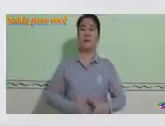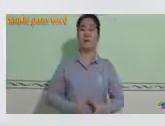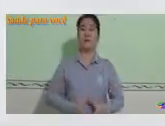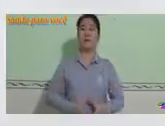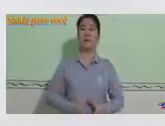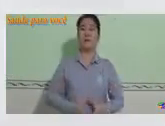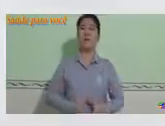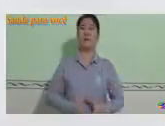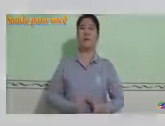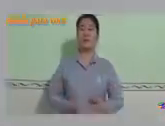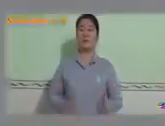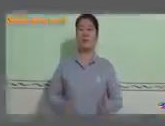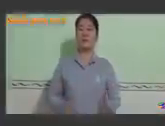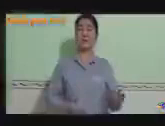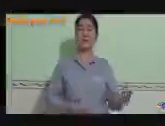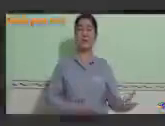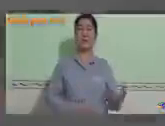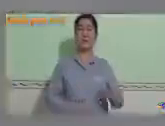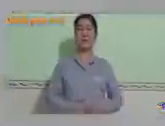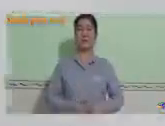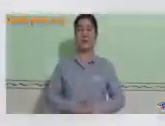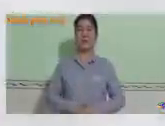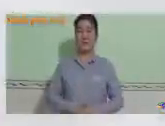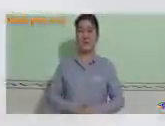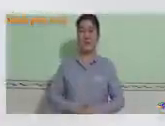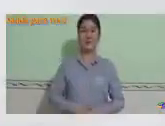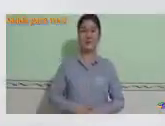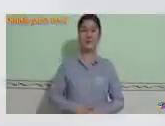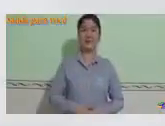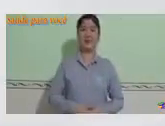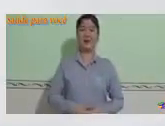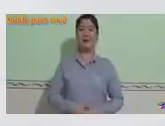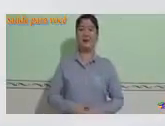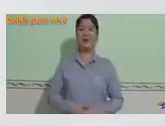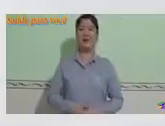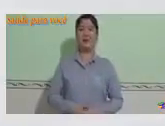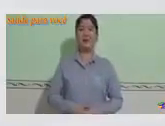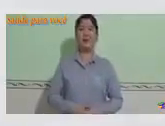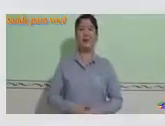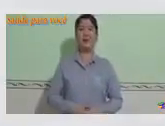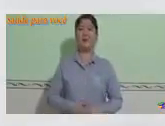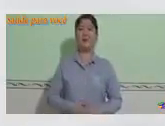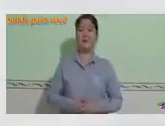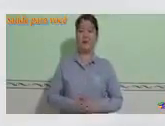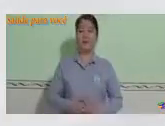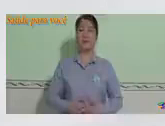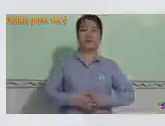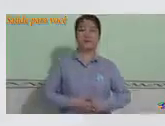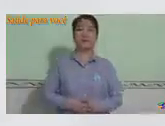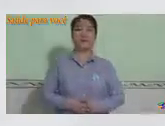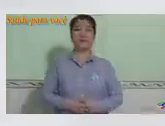e inclinar ligeiramente o tronco para a frente, ponto e vírgula, voltar a subir, esticar os braços novamente até